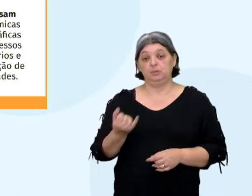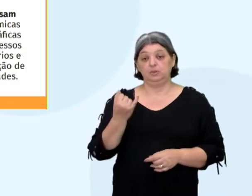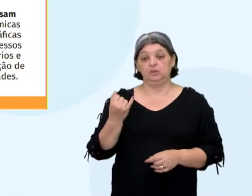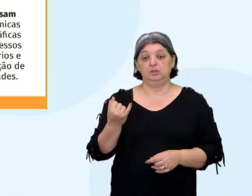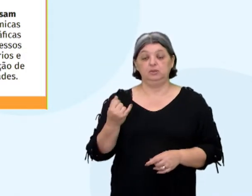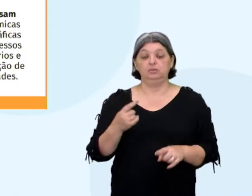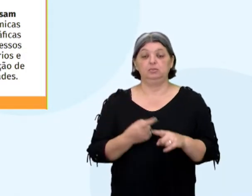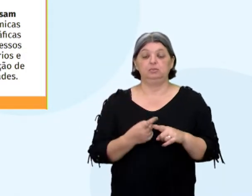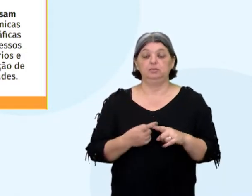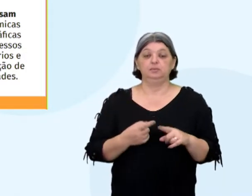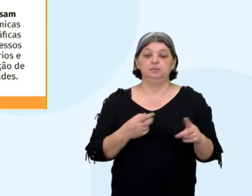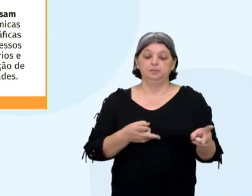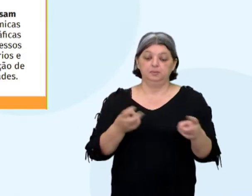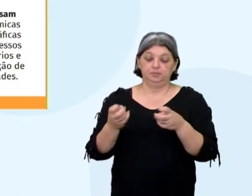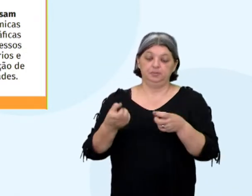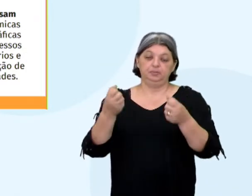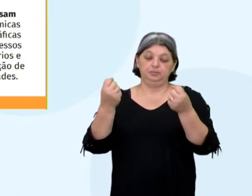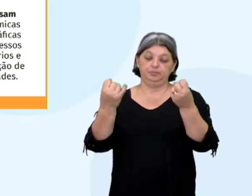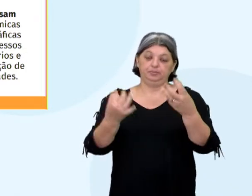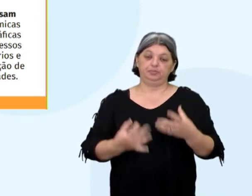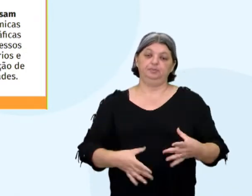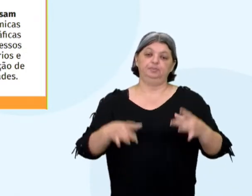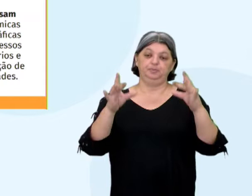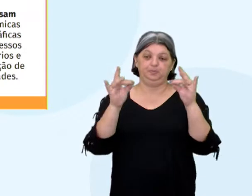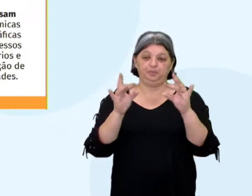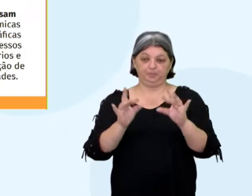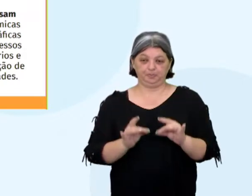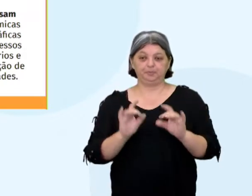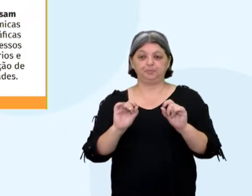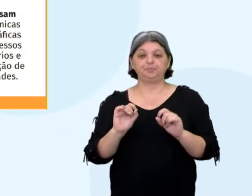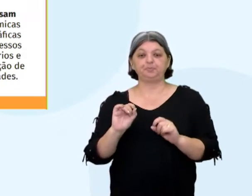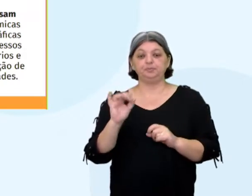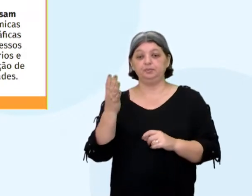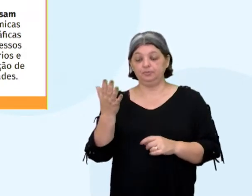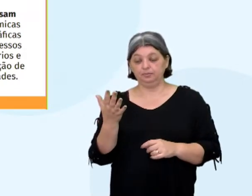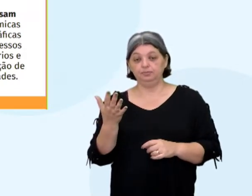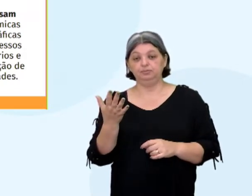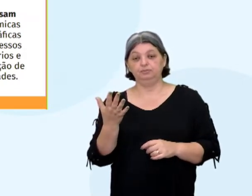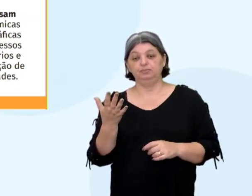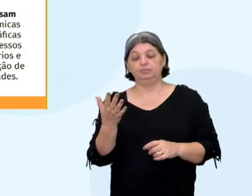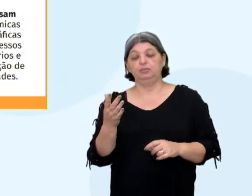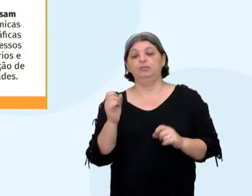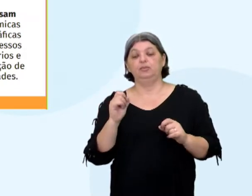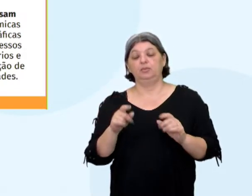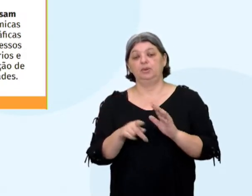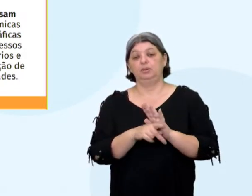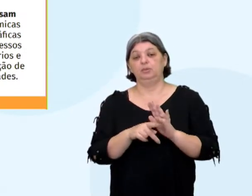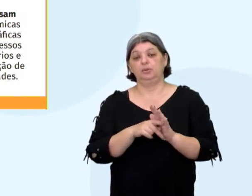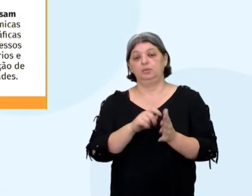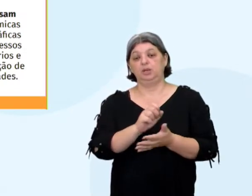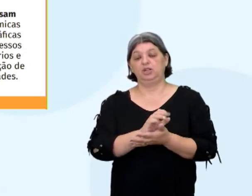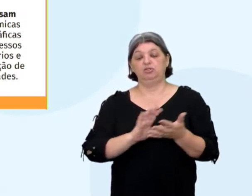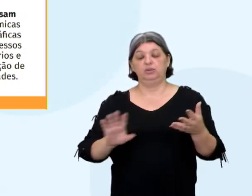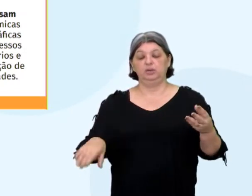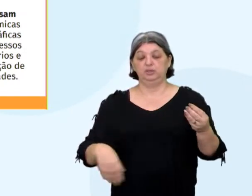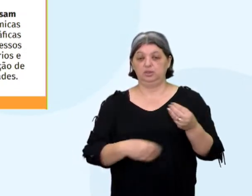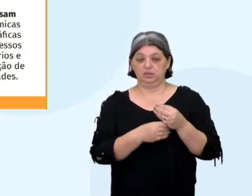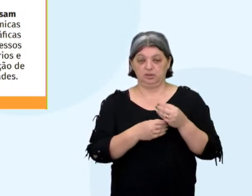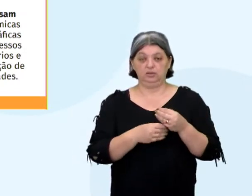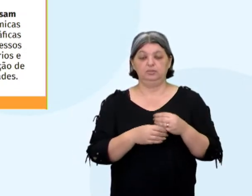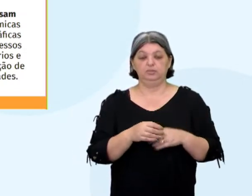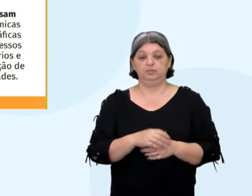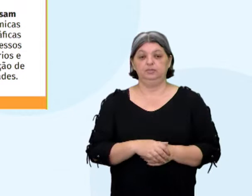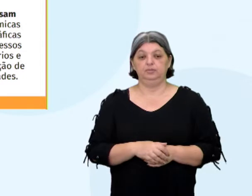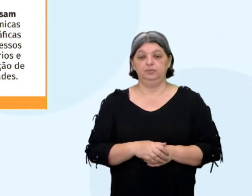ele identifica, ele descreve aí o que a gente vai encontrar na atividade integrada. No caso, aí estamos na atividade integrada